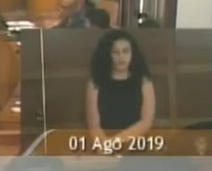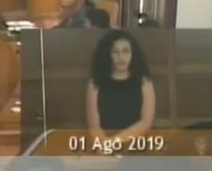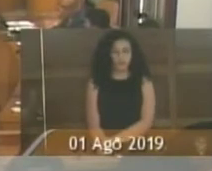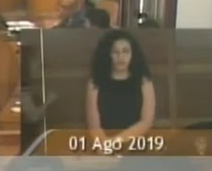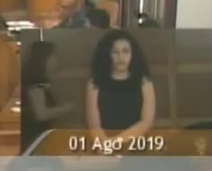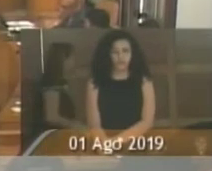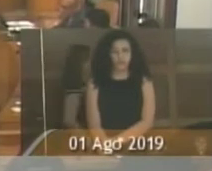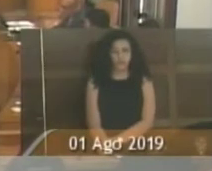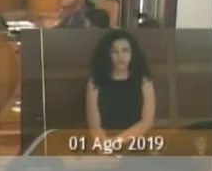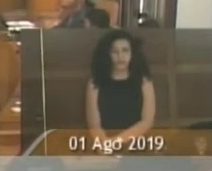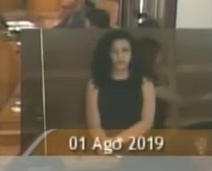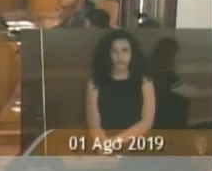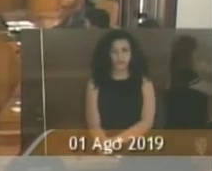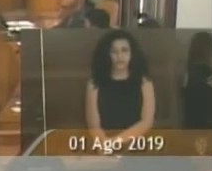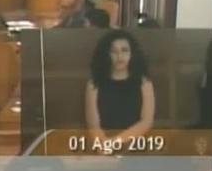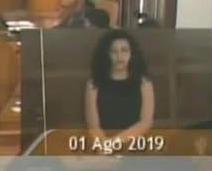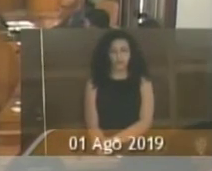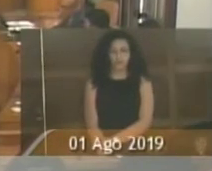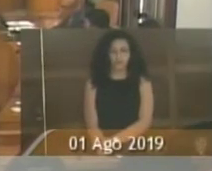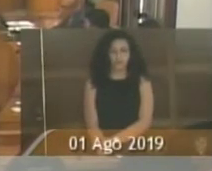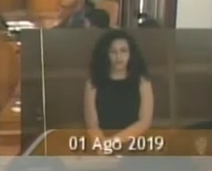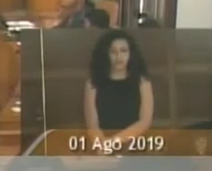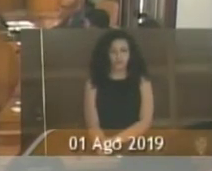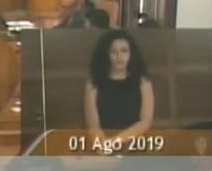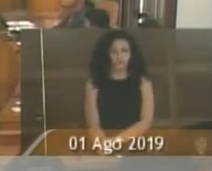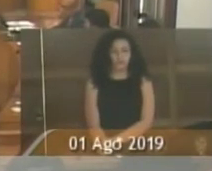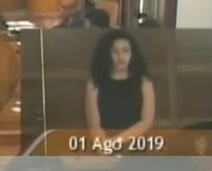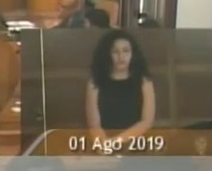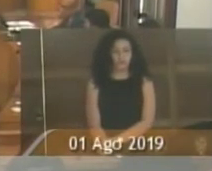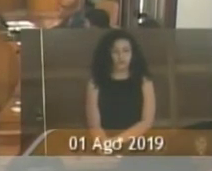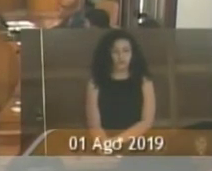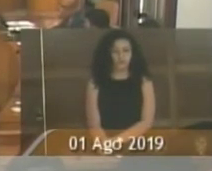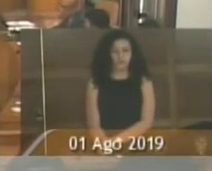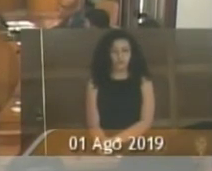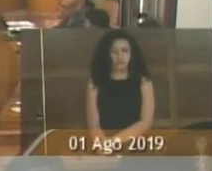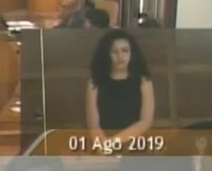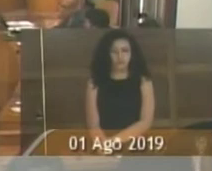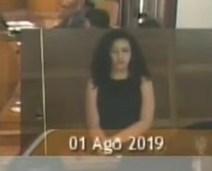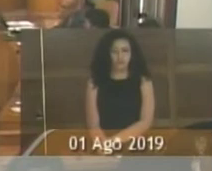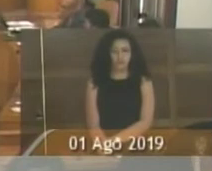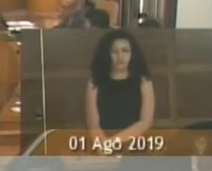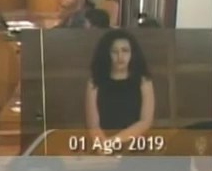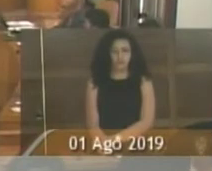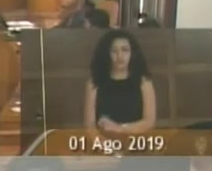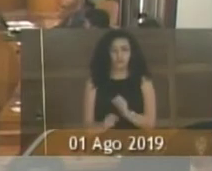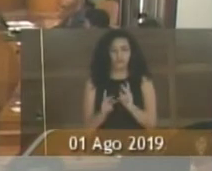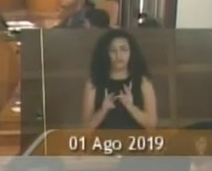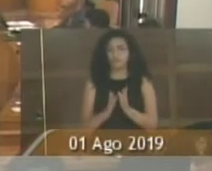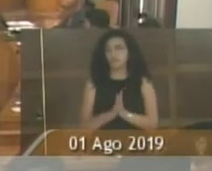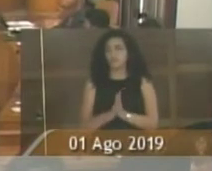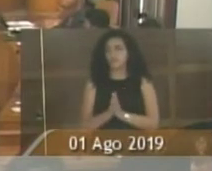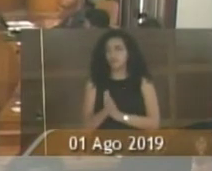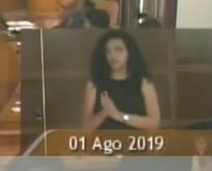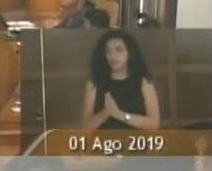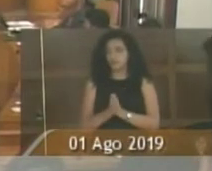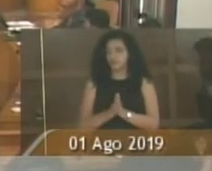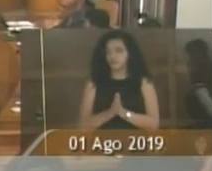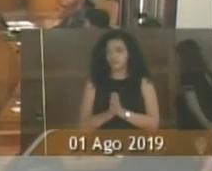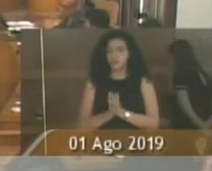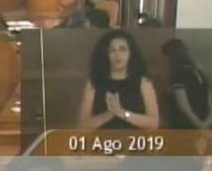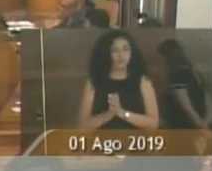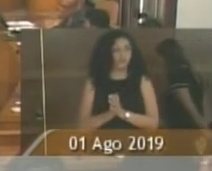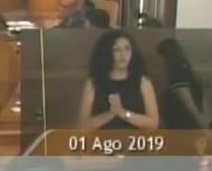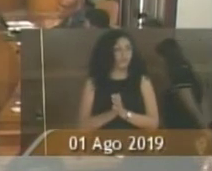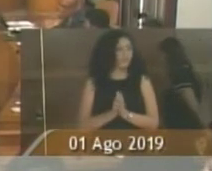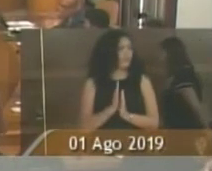Vereador Luciana. Aprovado por 12 votos. Pessoal,